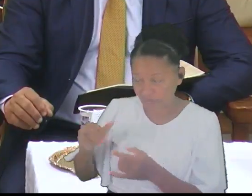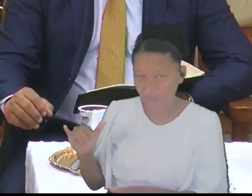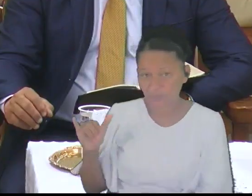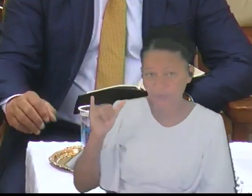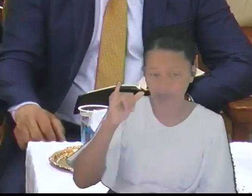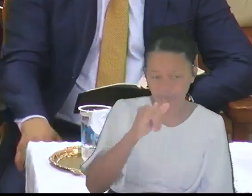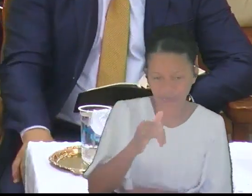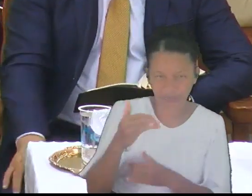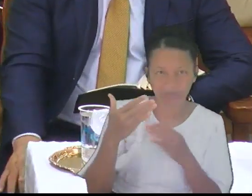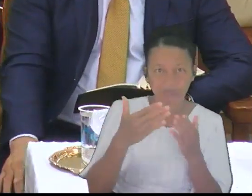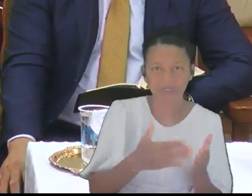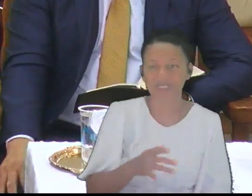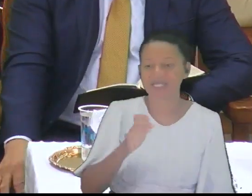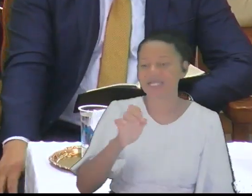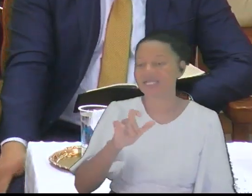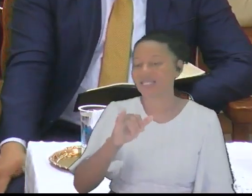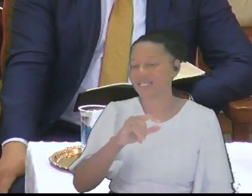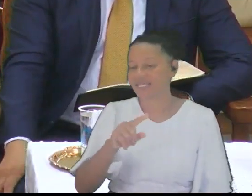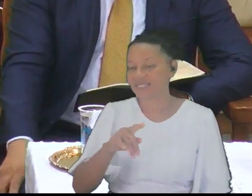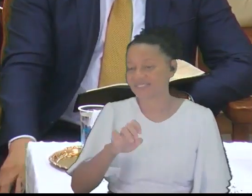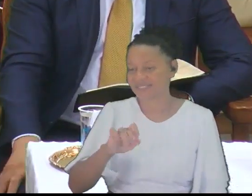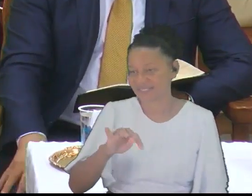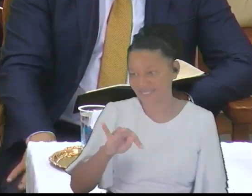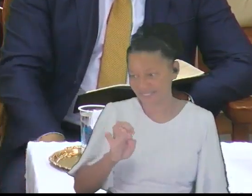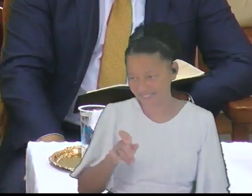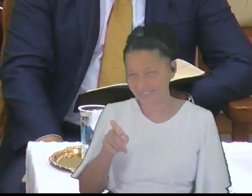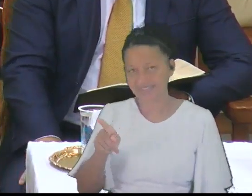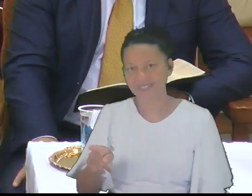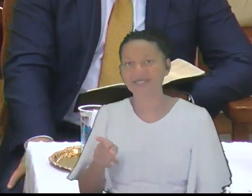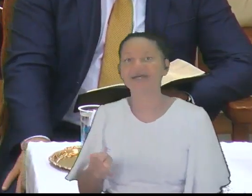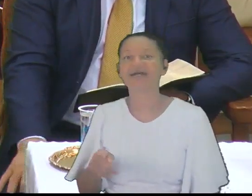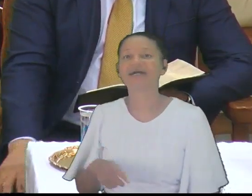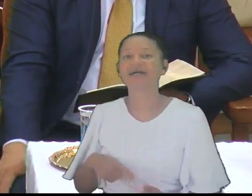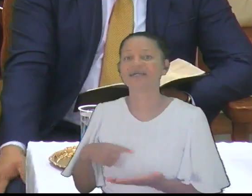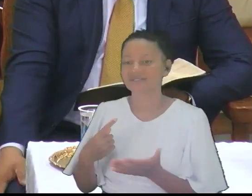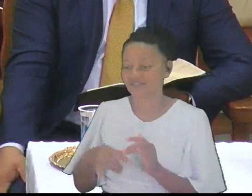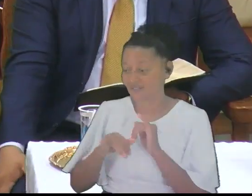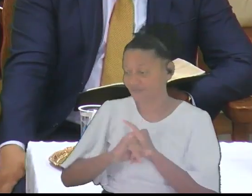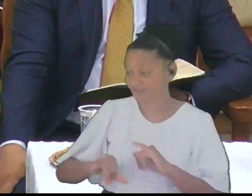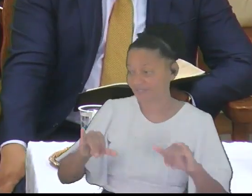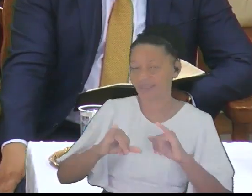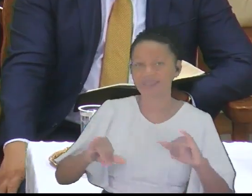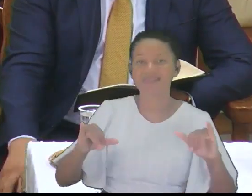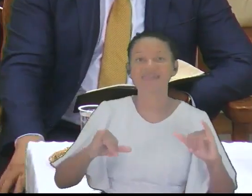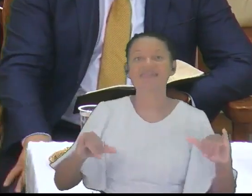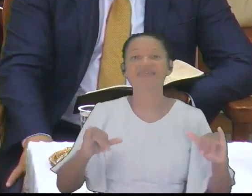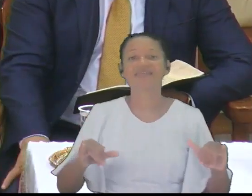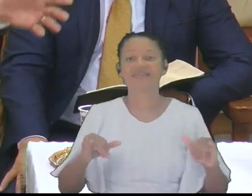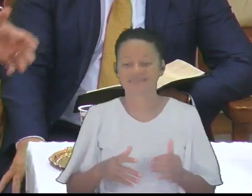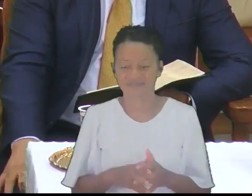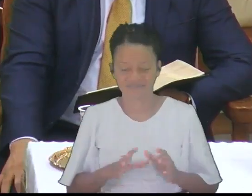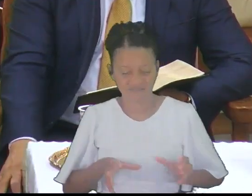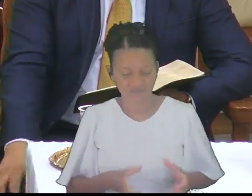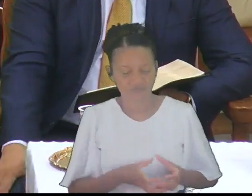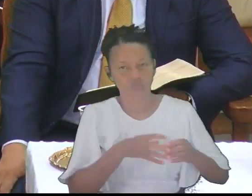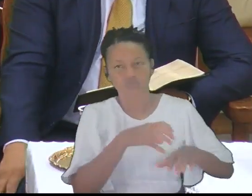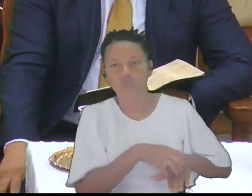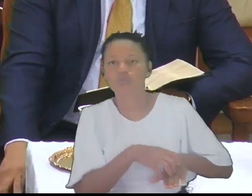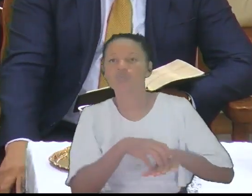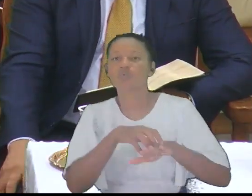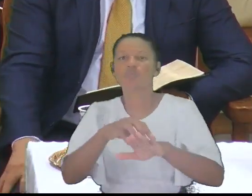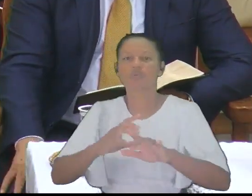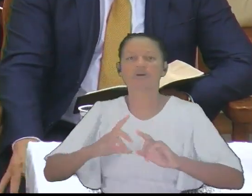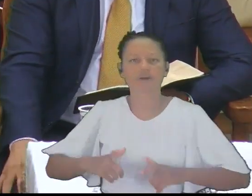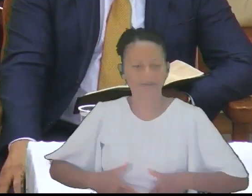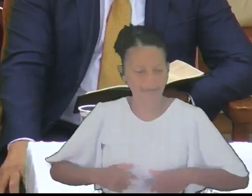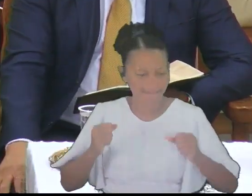dinheiro, cadê a Lisete? Glória a Deus, ela hoje não veio, né? Já vou fazer uma propaganda dela. E ela faz umas caravanas para Israel. Quem puder